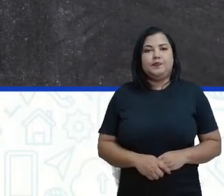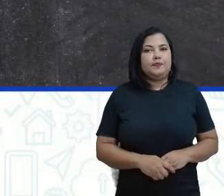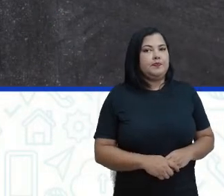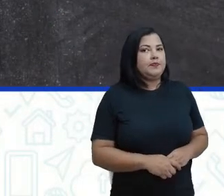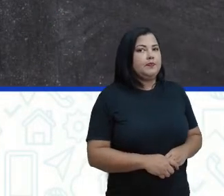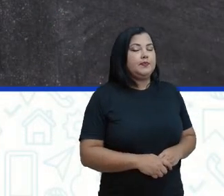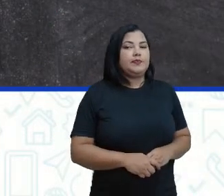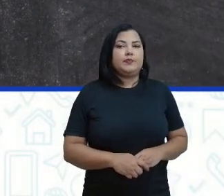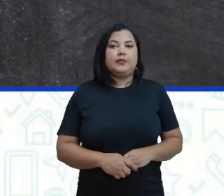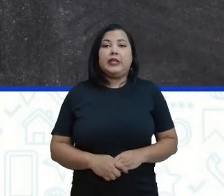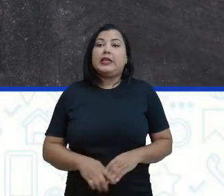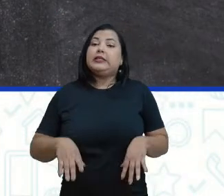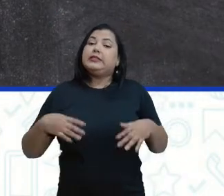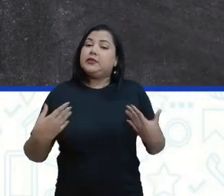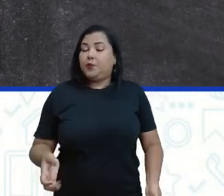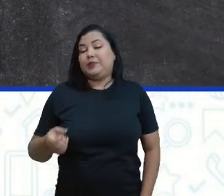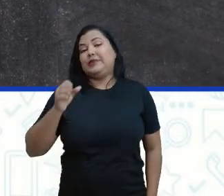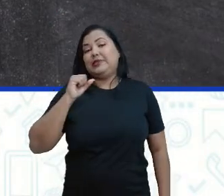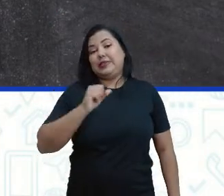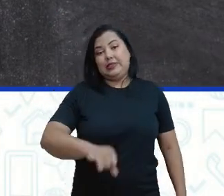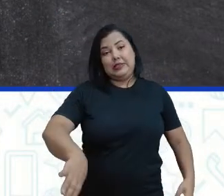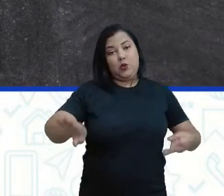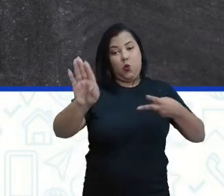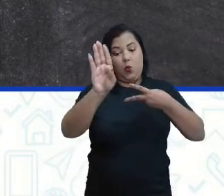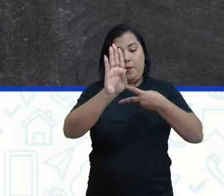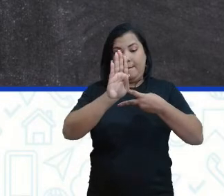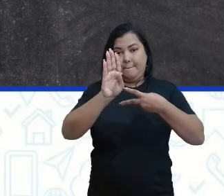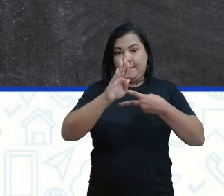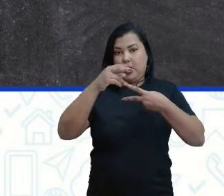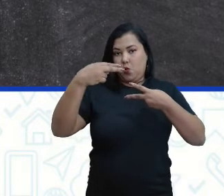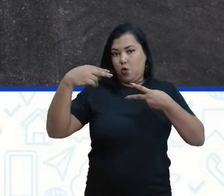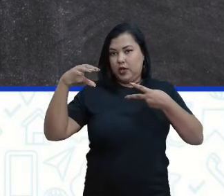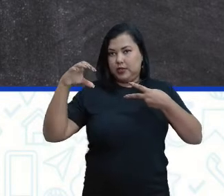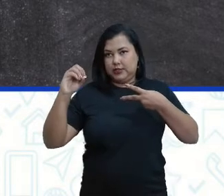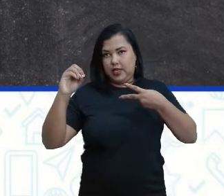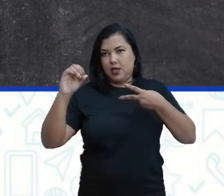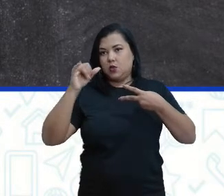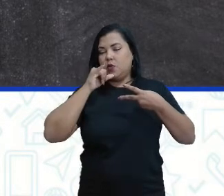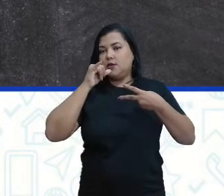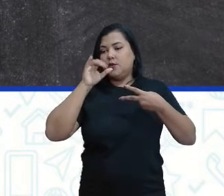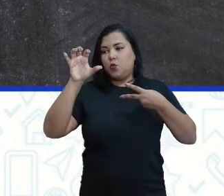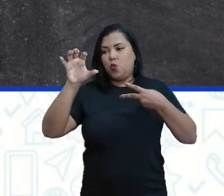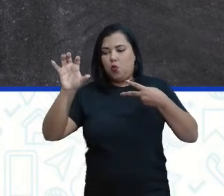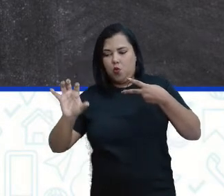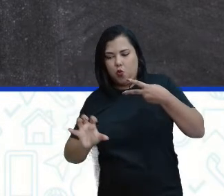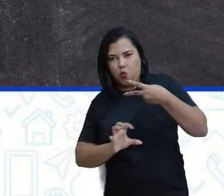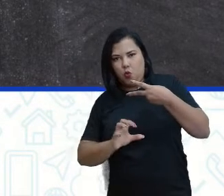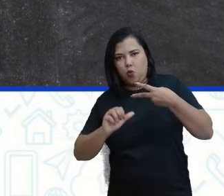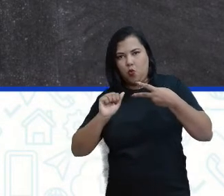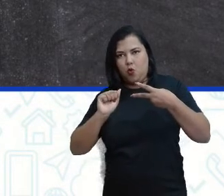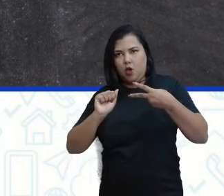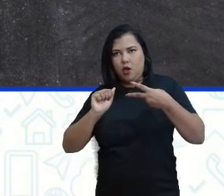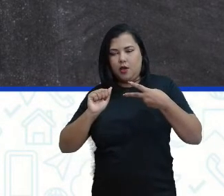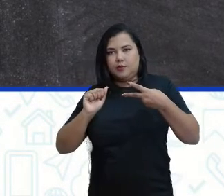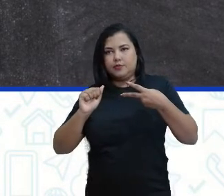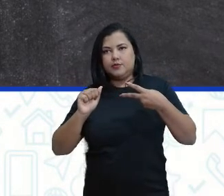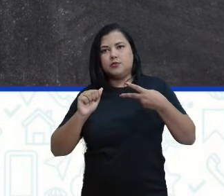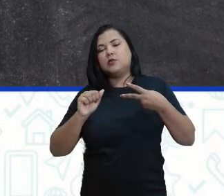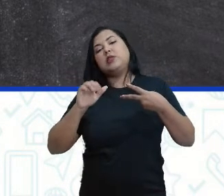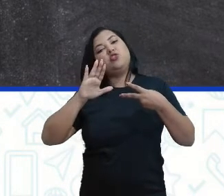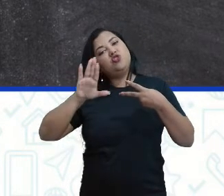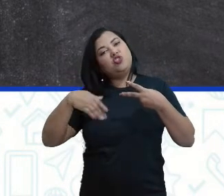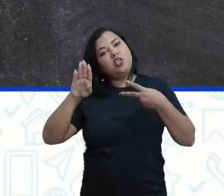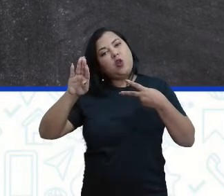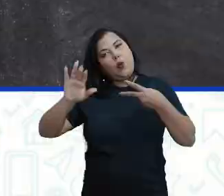Bom, se o B for igual a zero, lembra, né? A gente vai tirar aquele termo e vai ficar uma equação desse jeitinho aí,